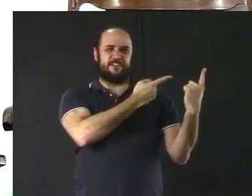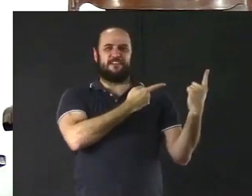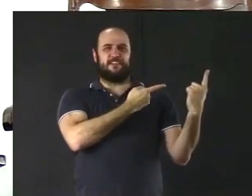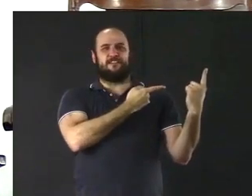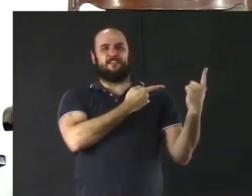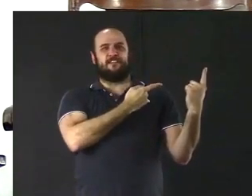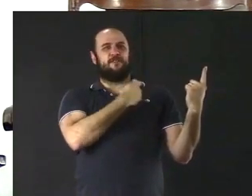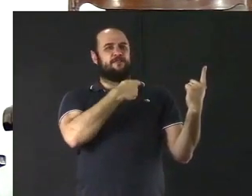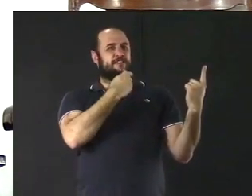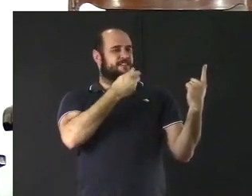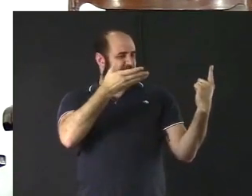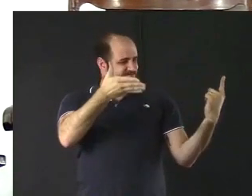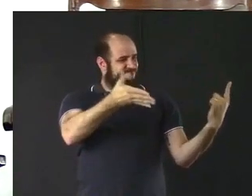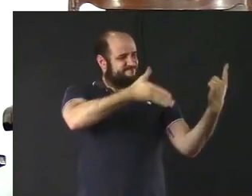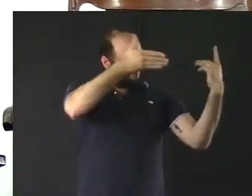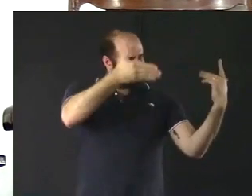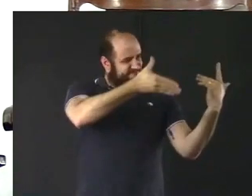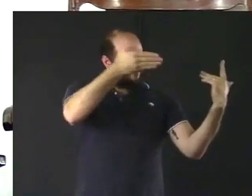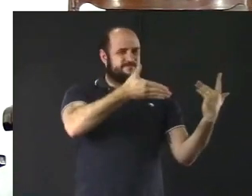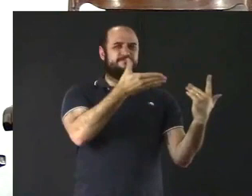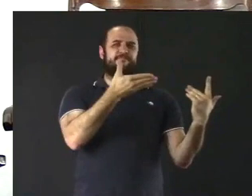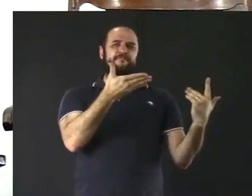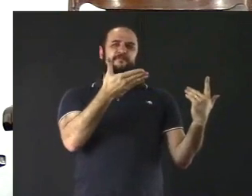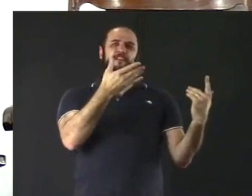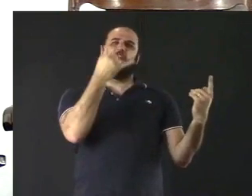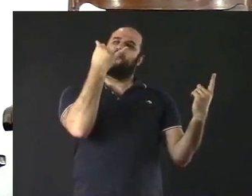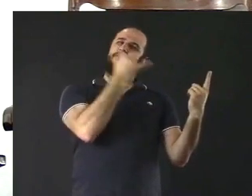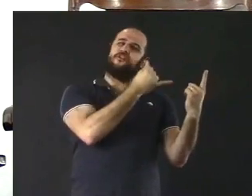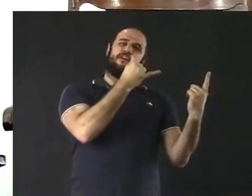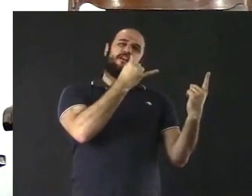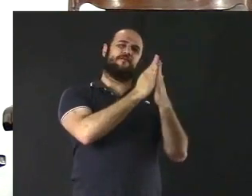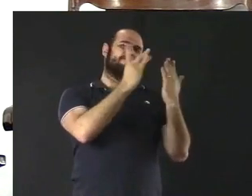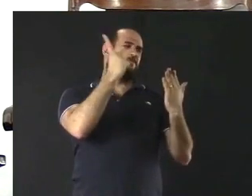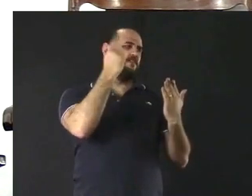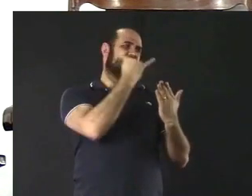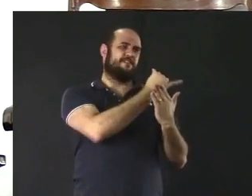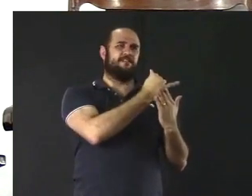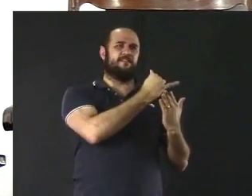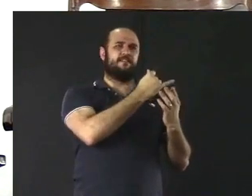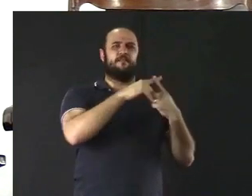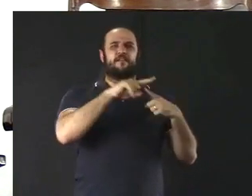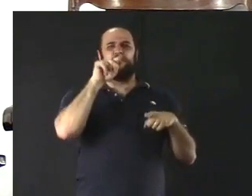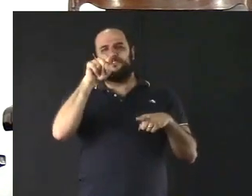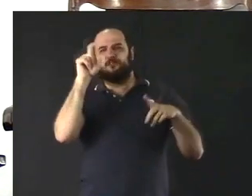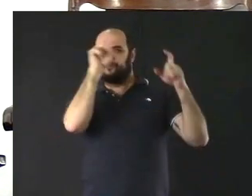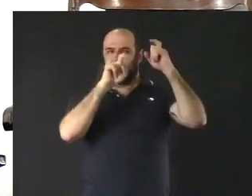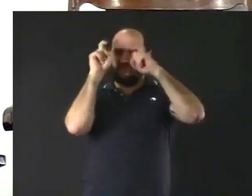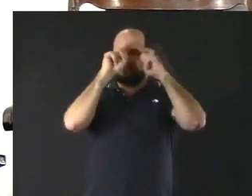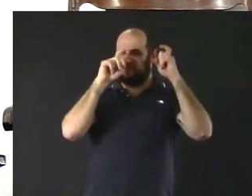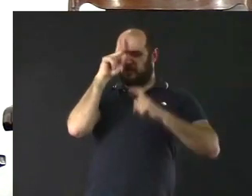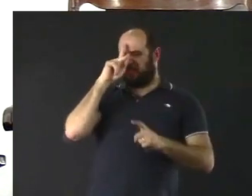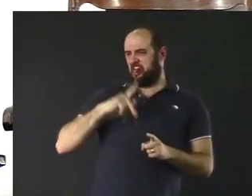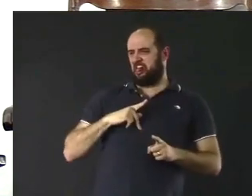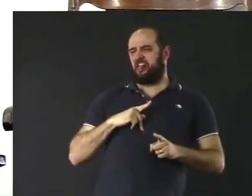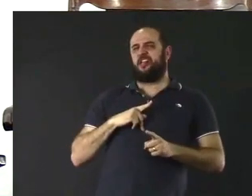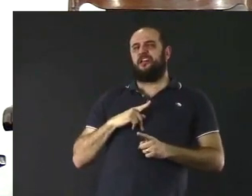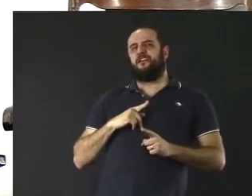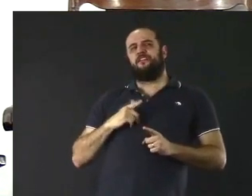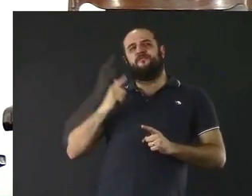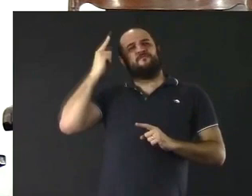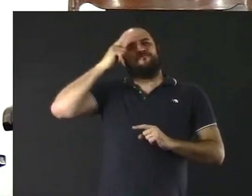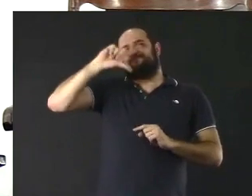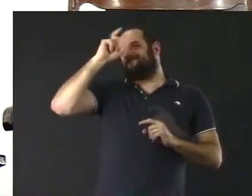de uma palavra do Senhor. Mas você talvez está preocupado com tanta coisa que não